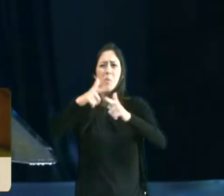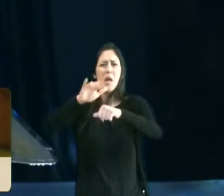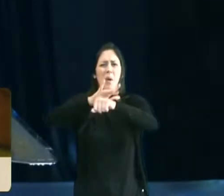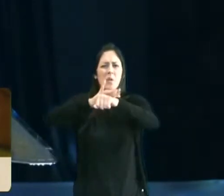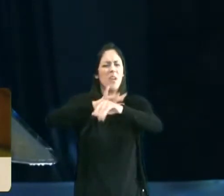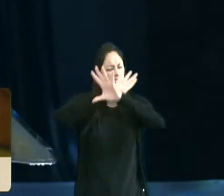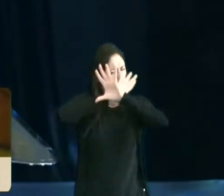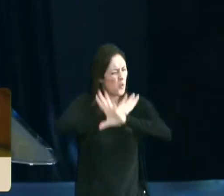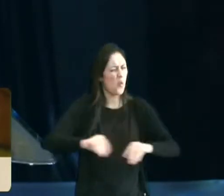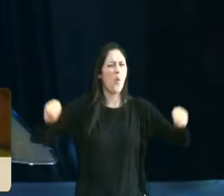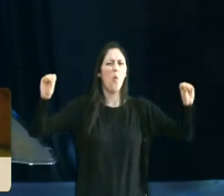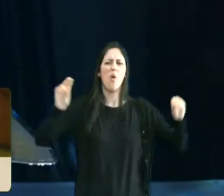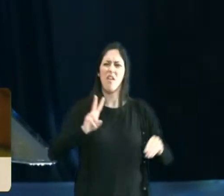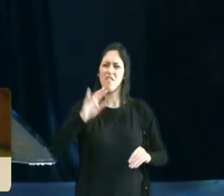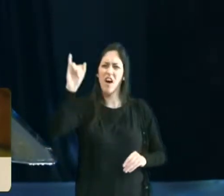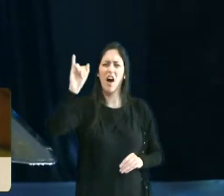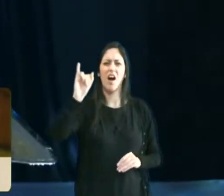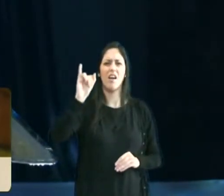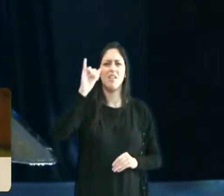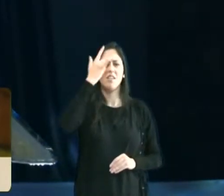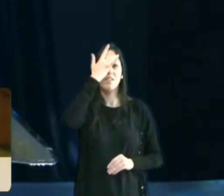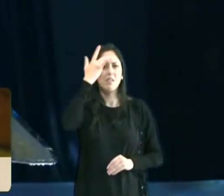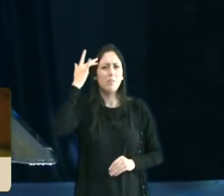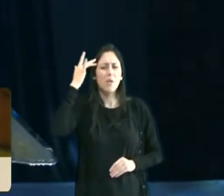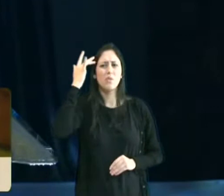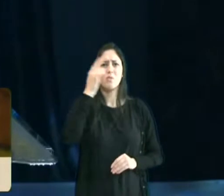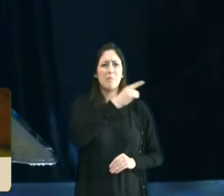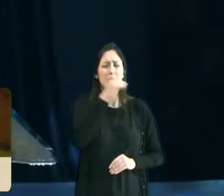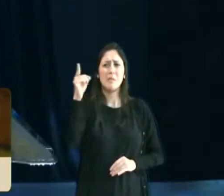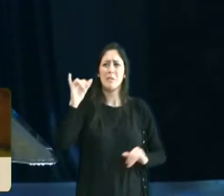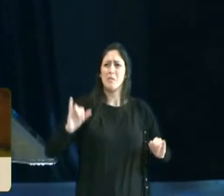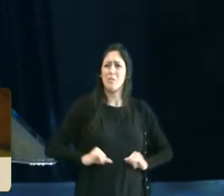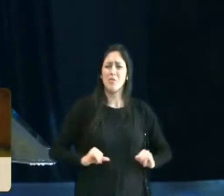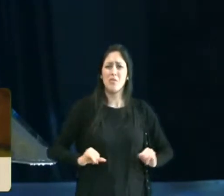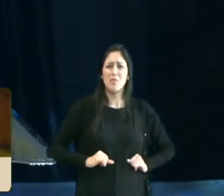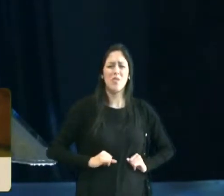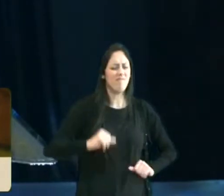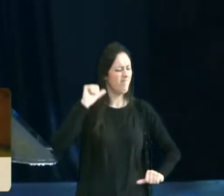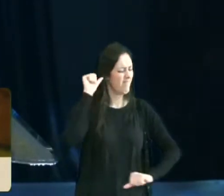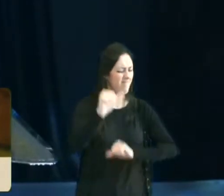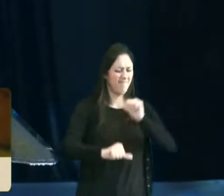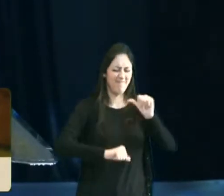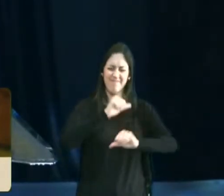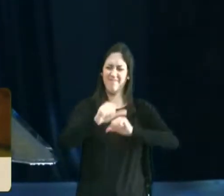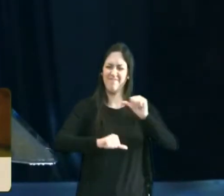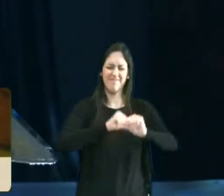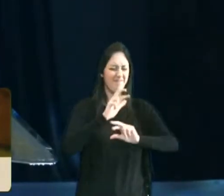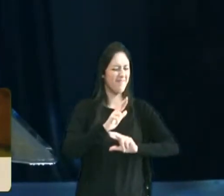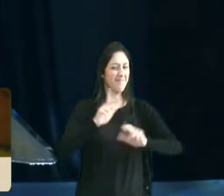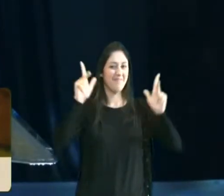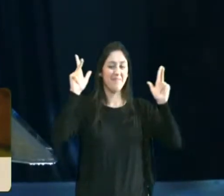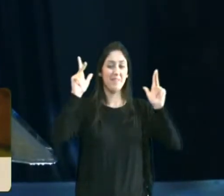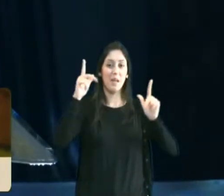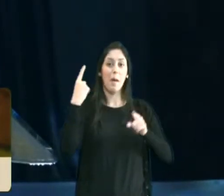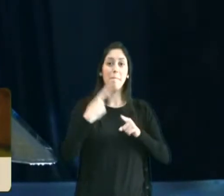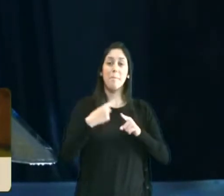veremos aqueles que tocam nas vestes, que tentam algo, mas são transformados, porque Deus vai nos honrar.